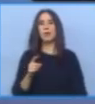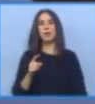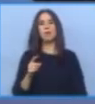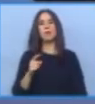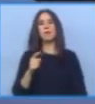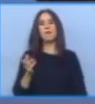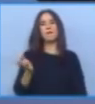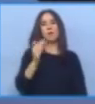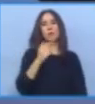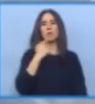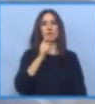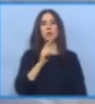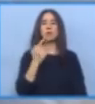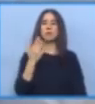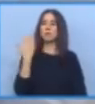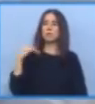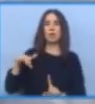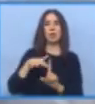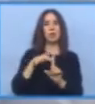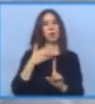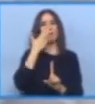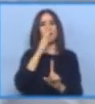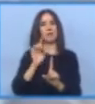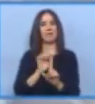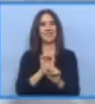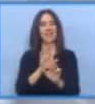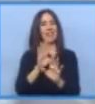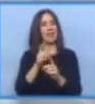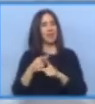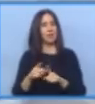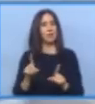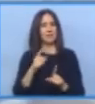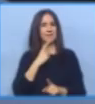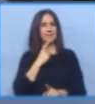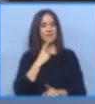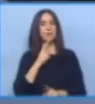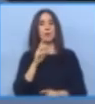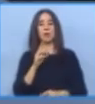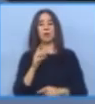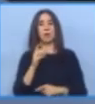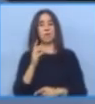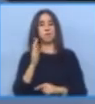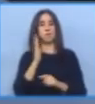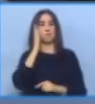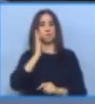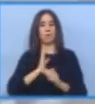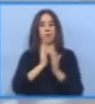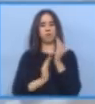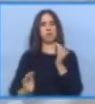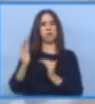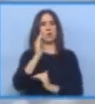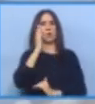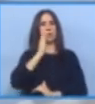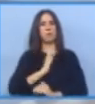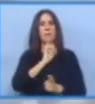vão, ele segui-me, eu vou à frente. Compreende? É completamente diferente. Enquanto que o superior hierárquico manda os soldados e fica no